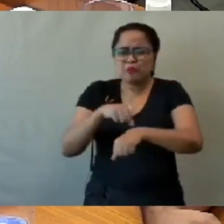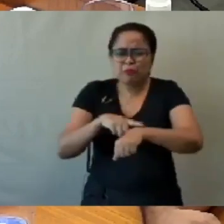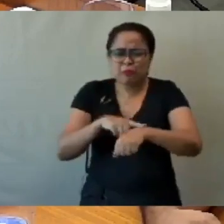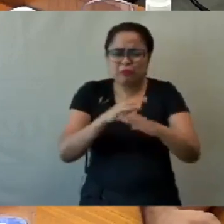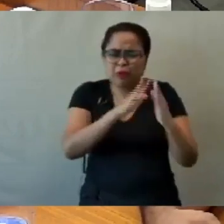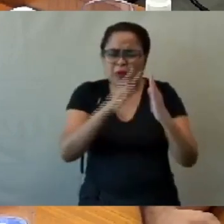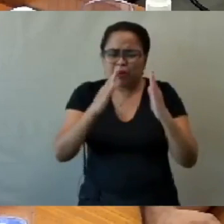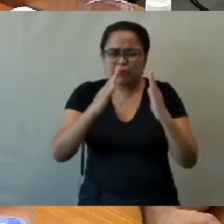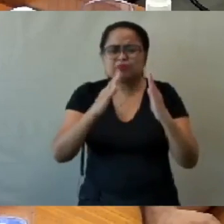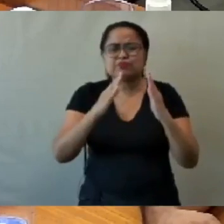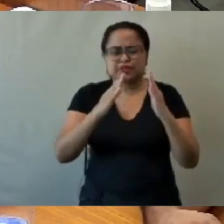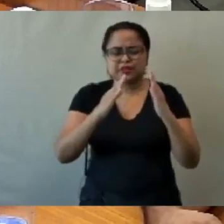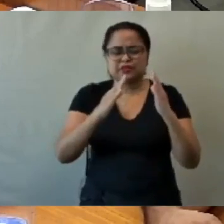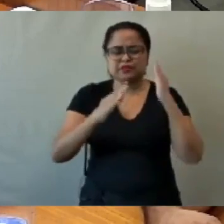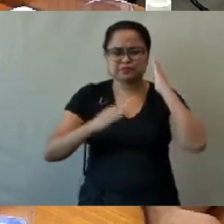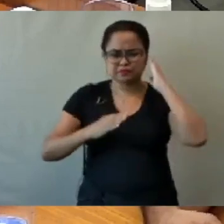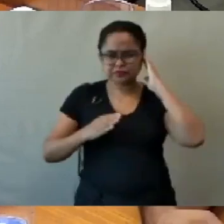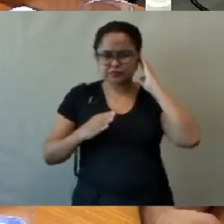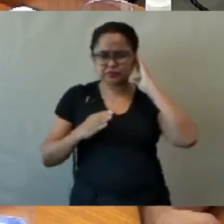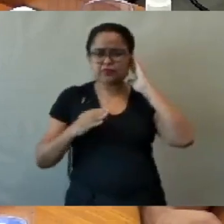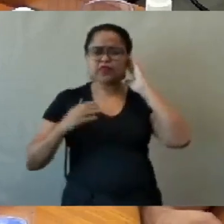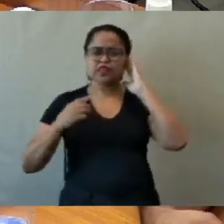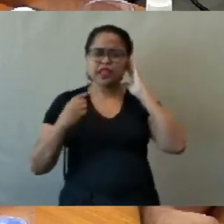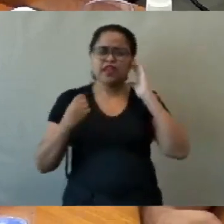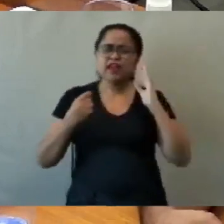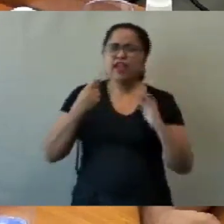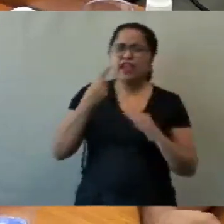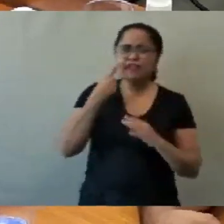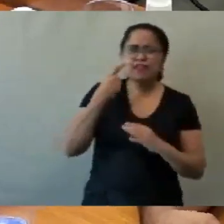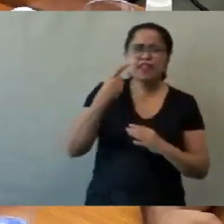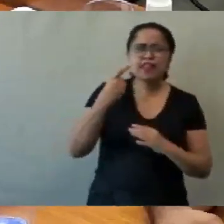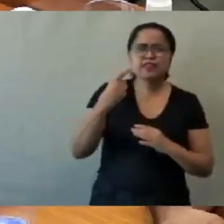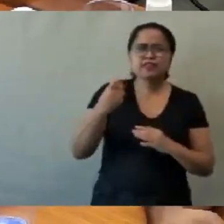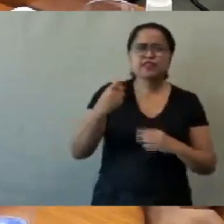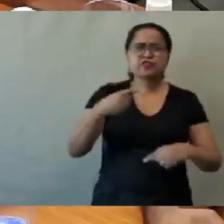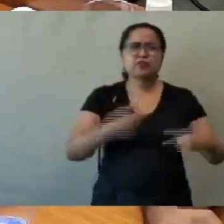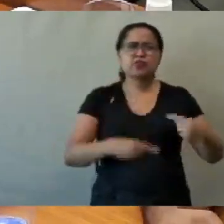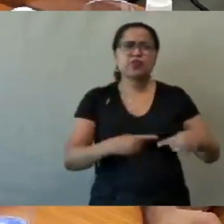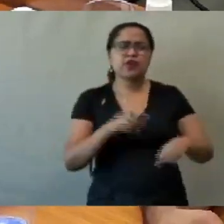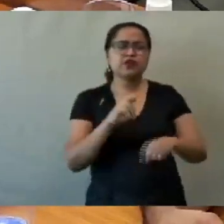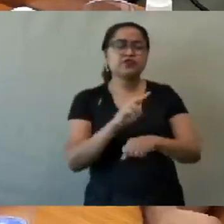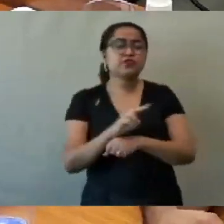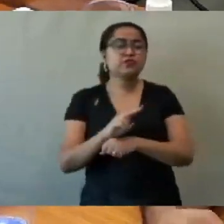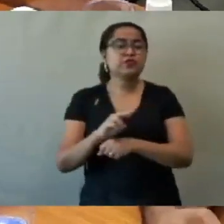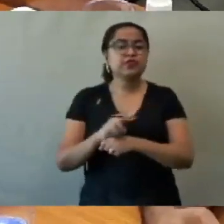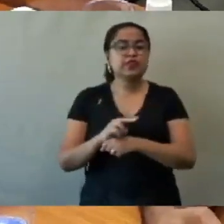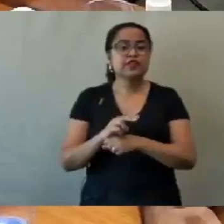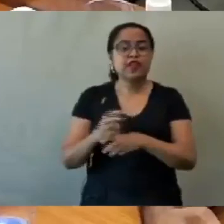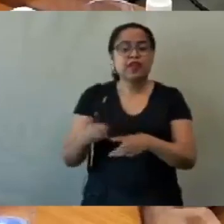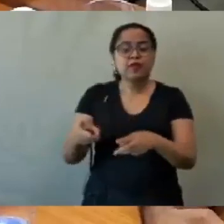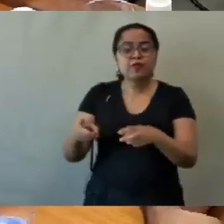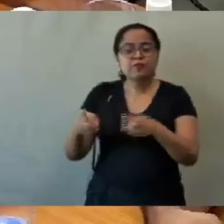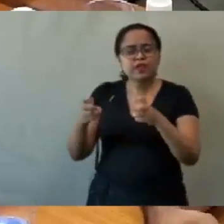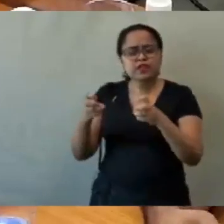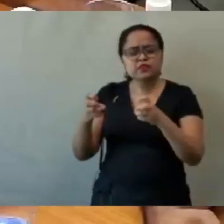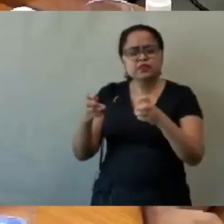esse filho. Então, é muito interessante como o debate de cuidados, ele acaba é uma perspectiva de